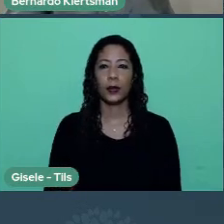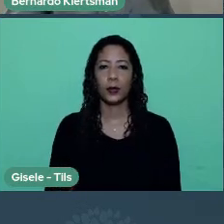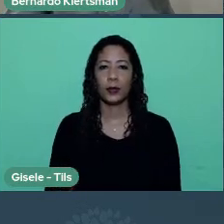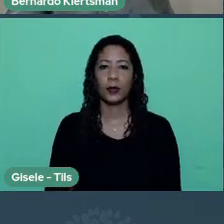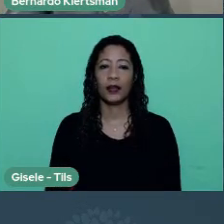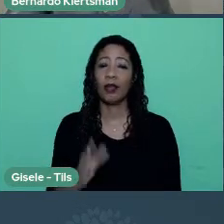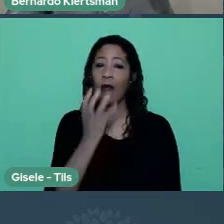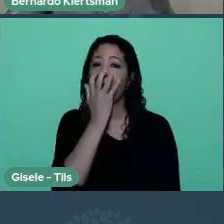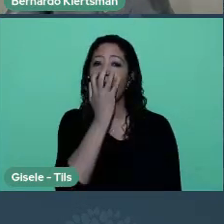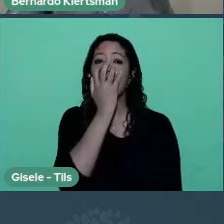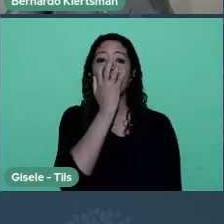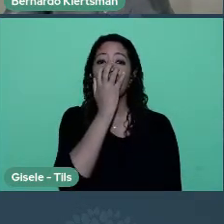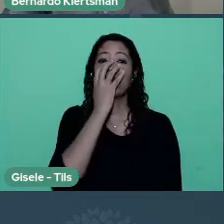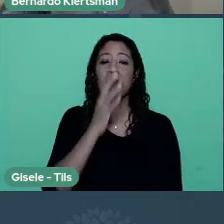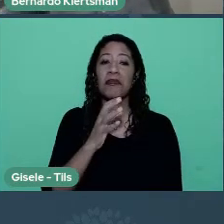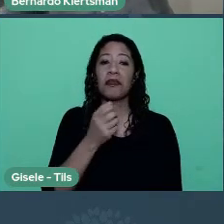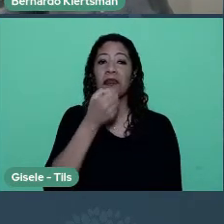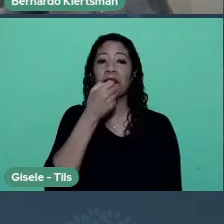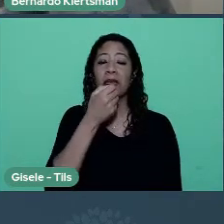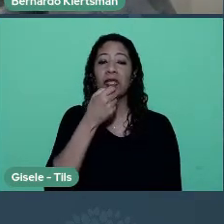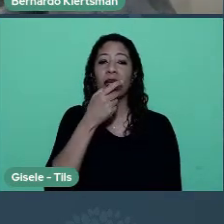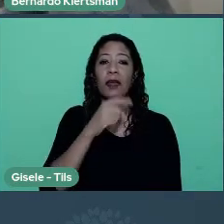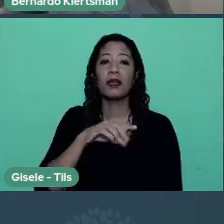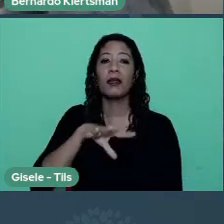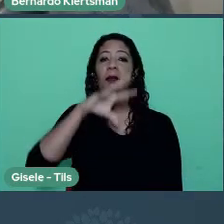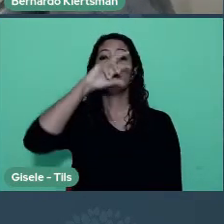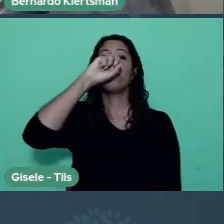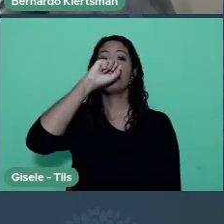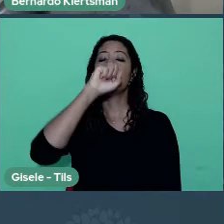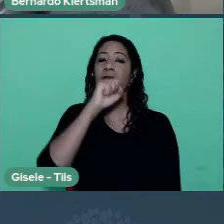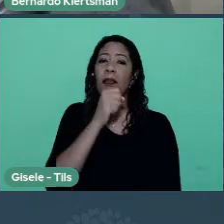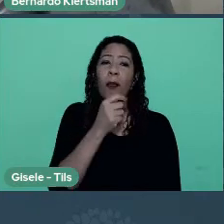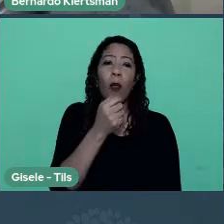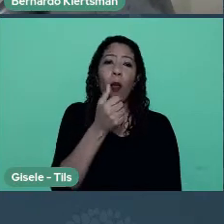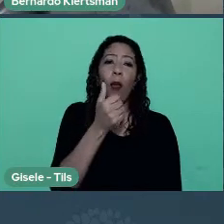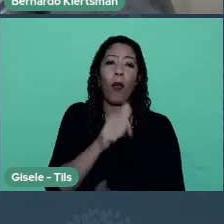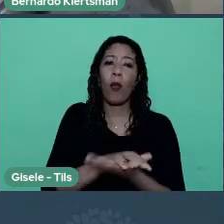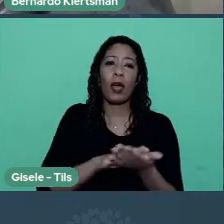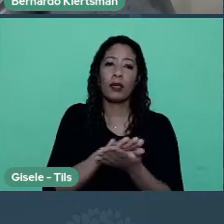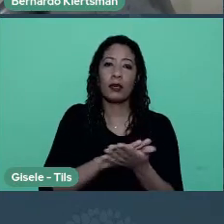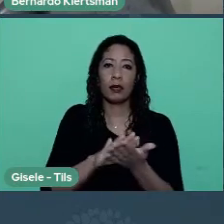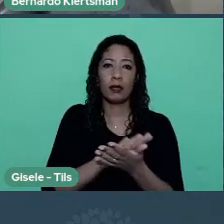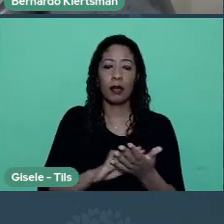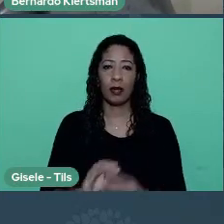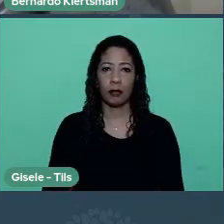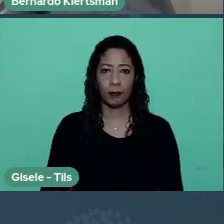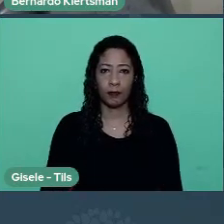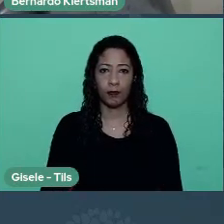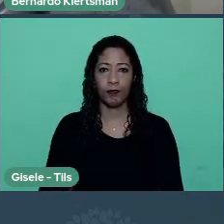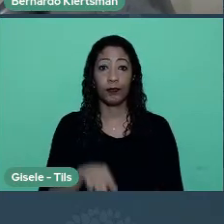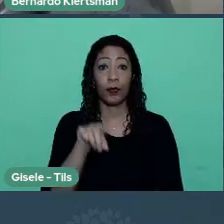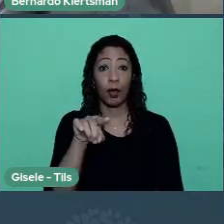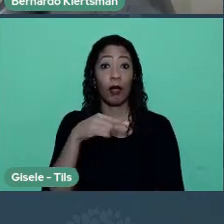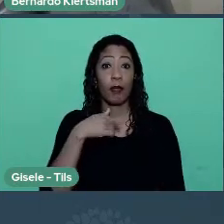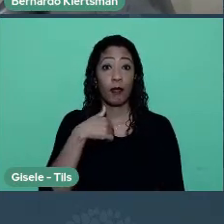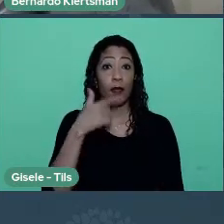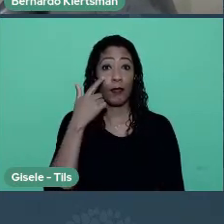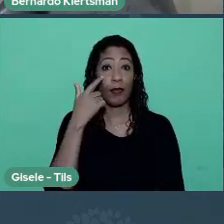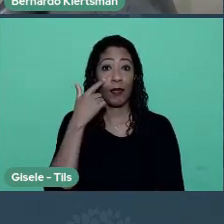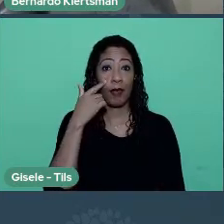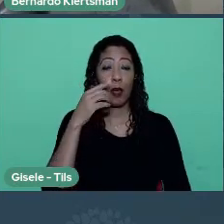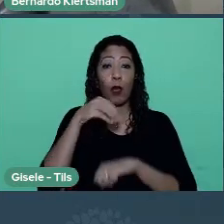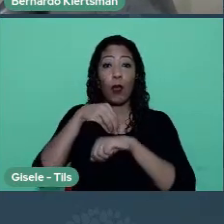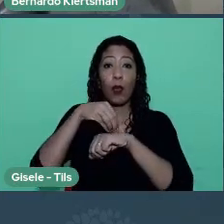não recebeu absolutamente nada. Aqui, para a gente ter o que seria recomendado